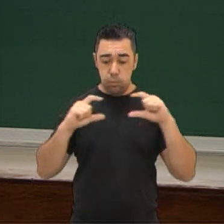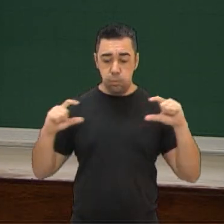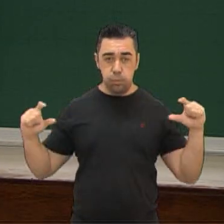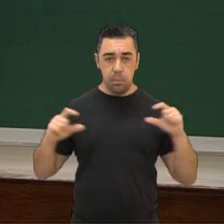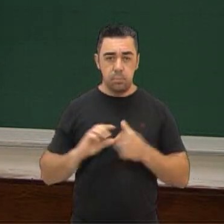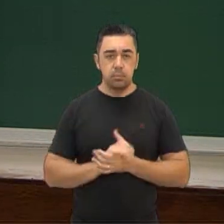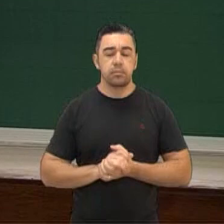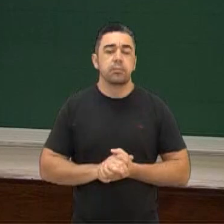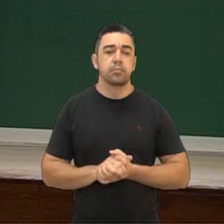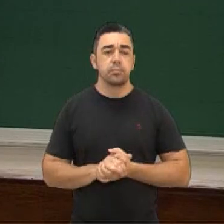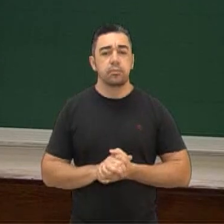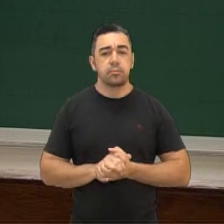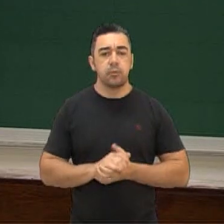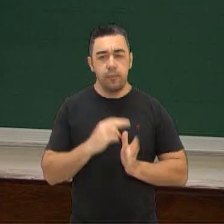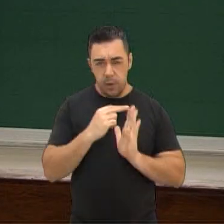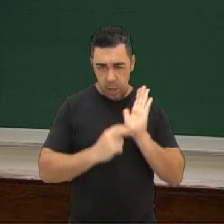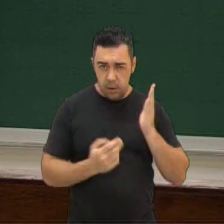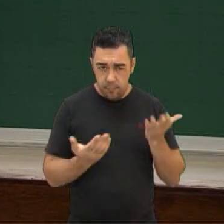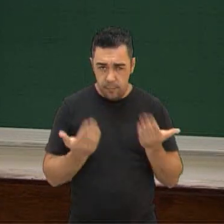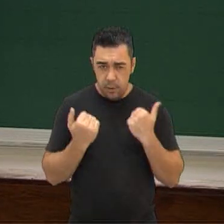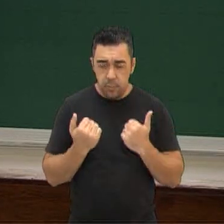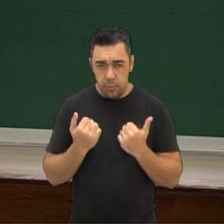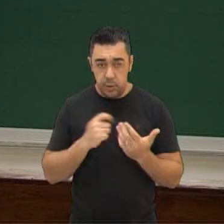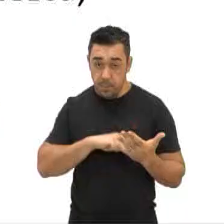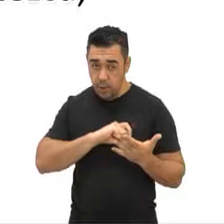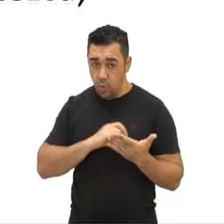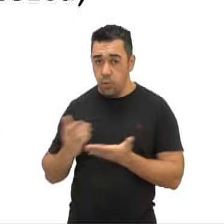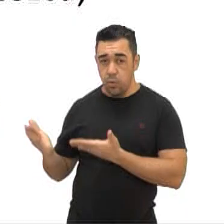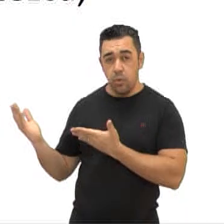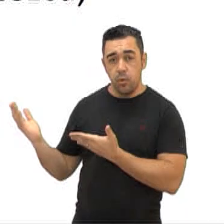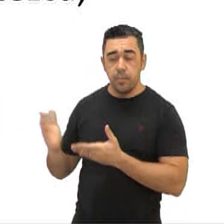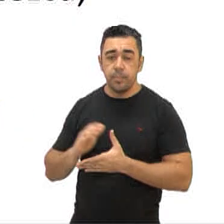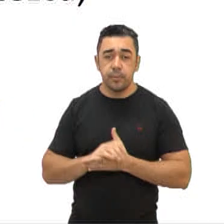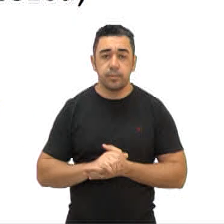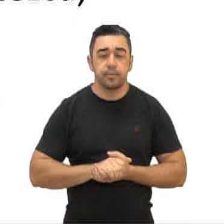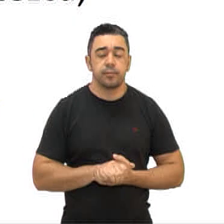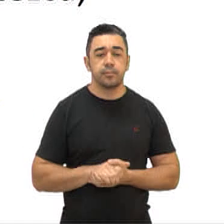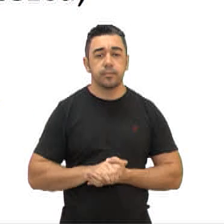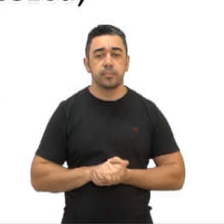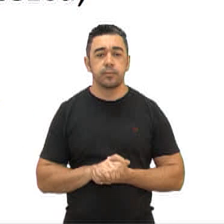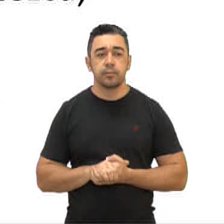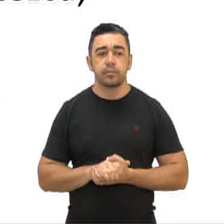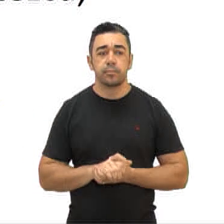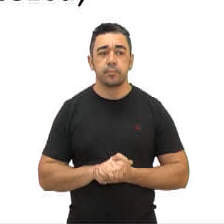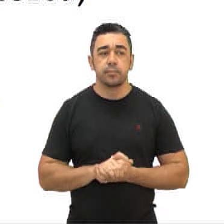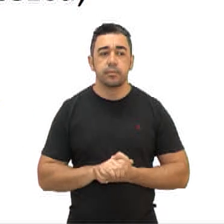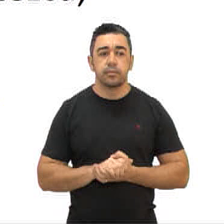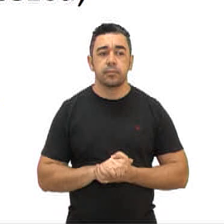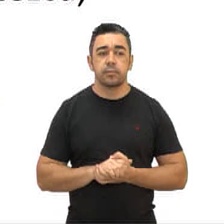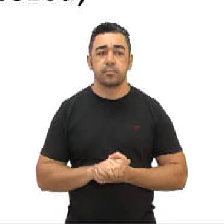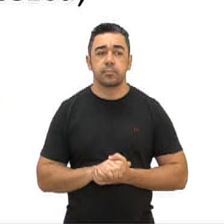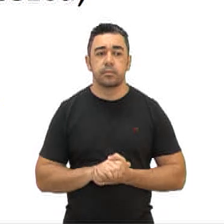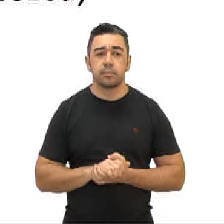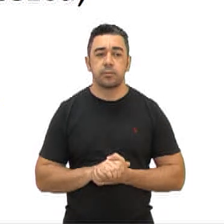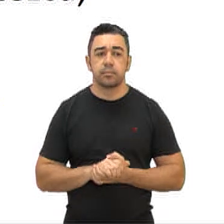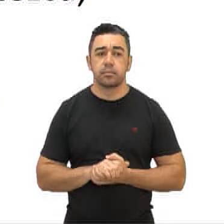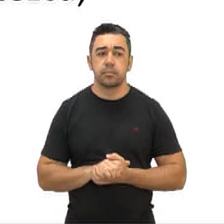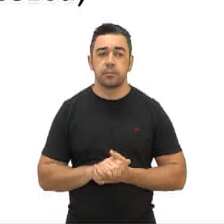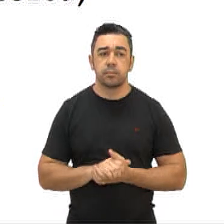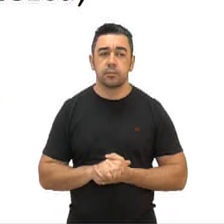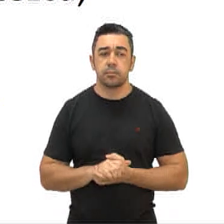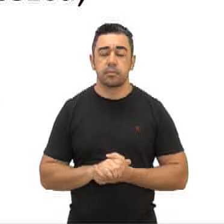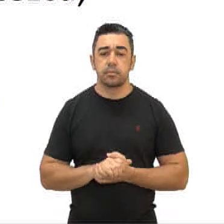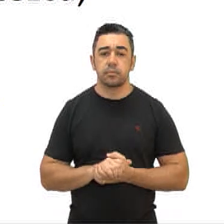ok? Vamos a ler um pouco? Vamos ler essa notícia? Colégios cerrados por coronavírus. A